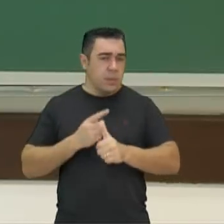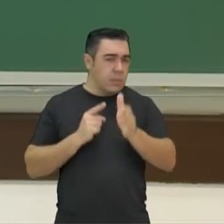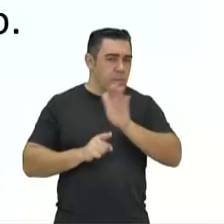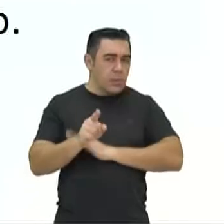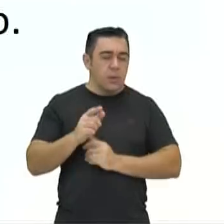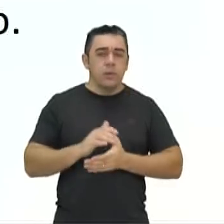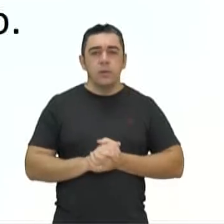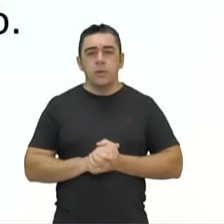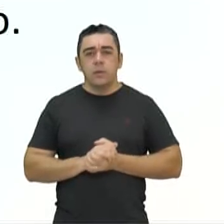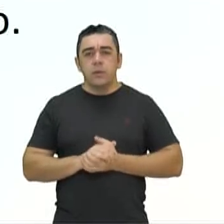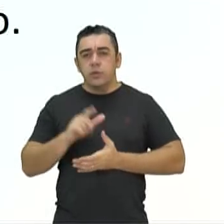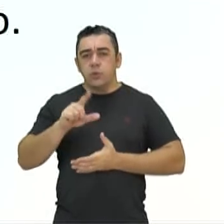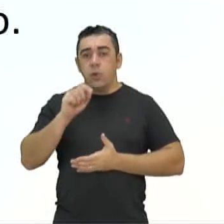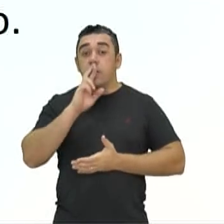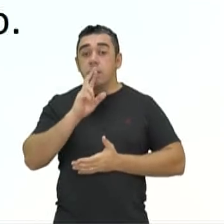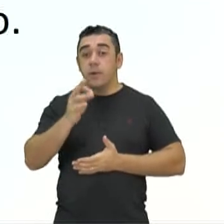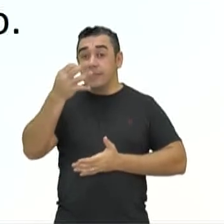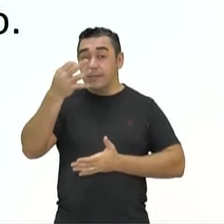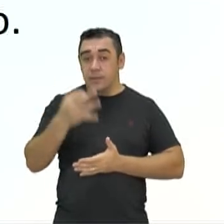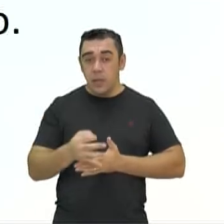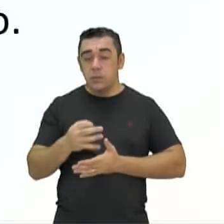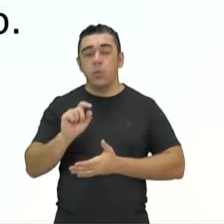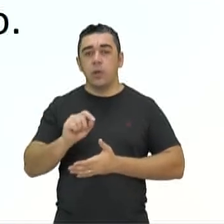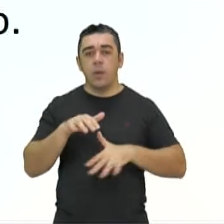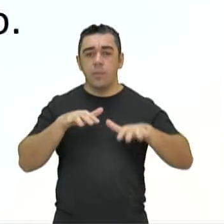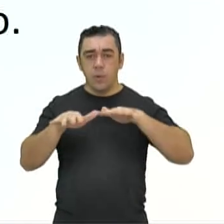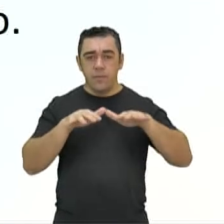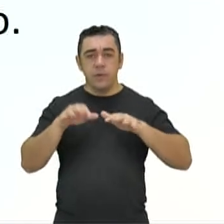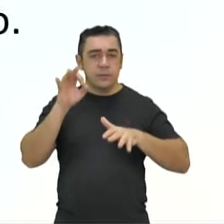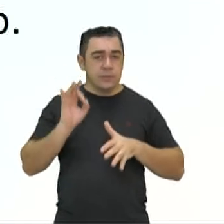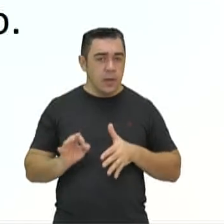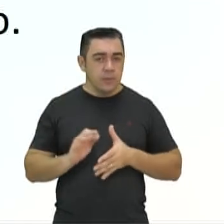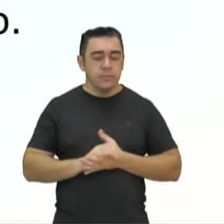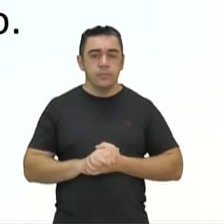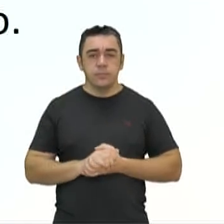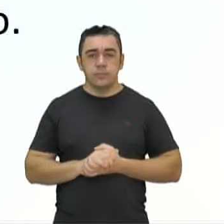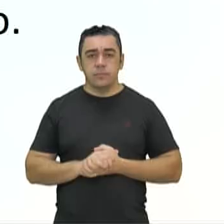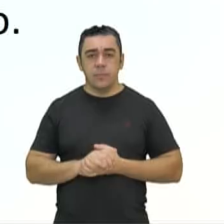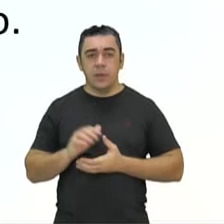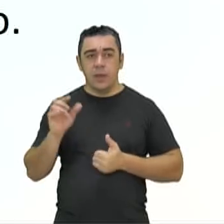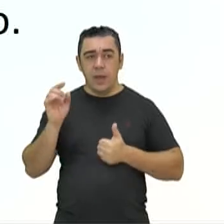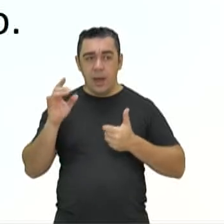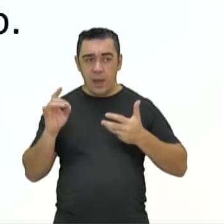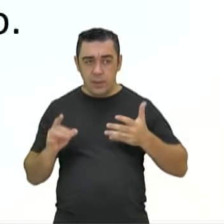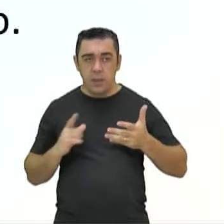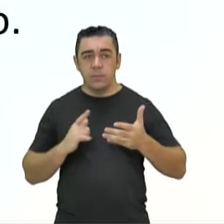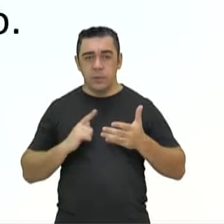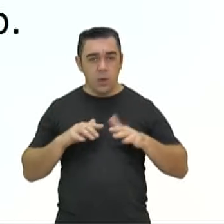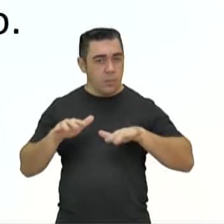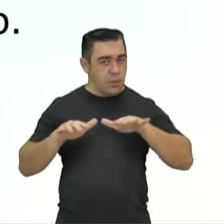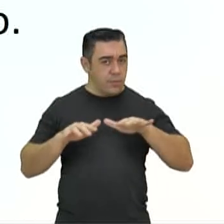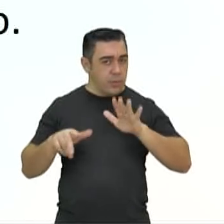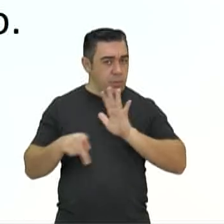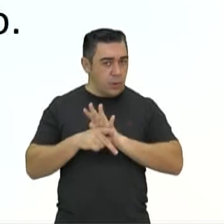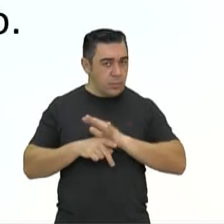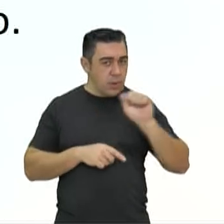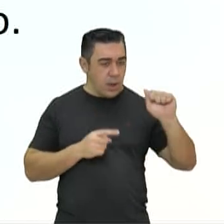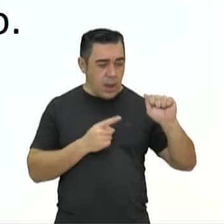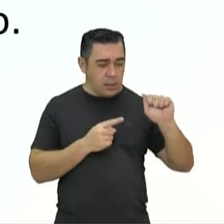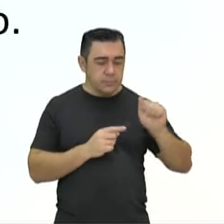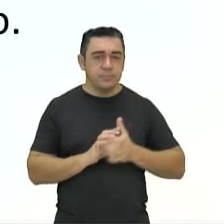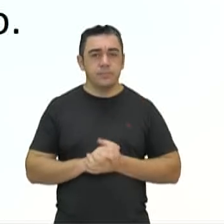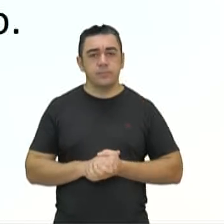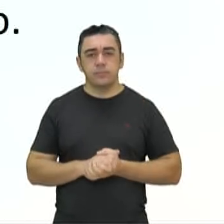quiz. Marque o que for correto sobre os movimentos das peças do xadrez. Cada peça tem seu próprio movimento? Alternativa A, será que é